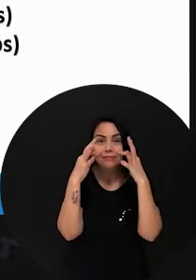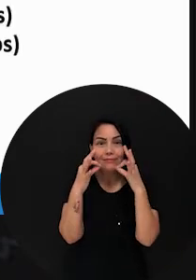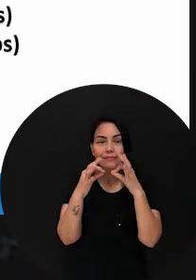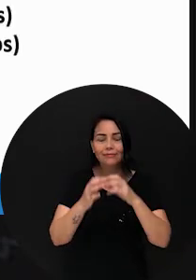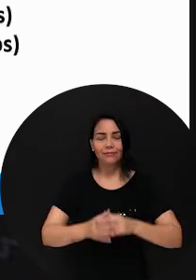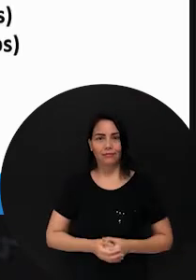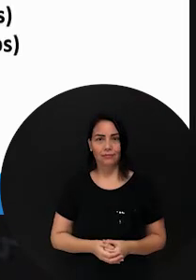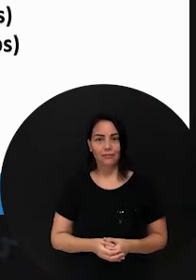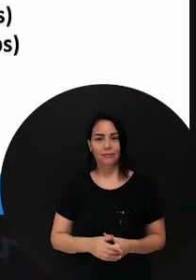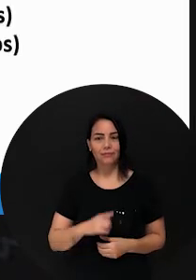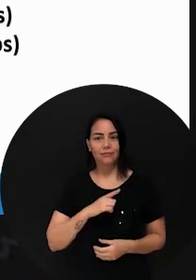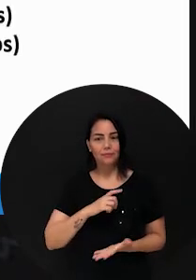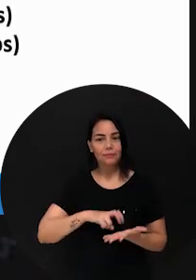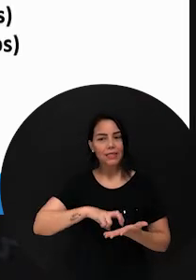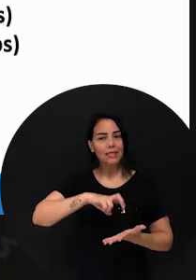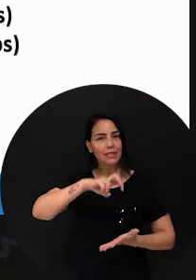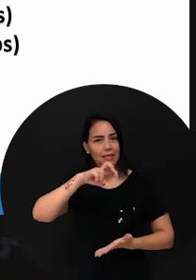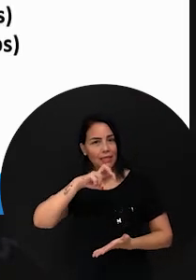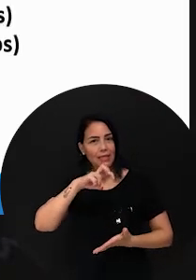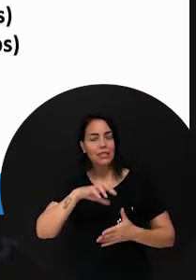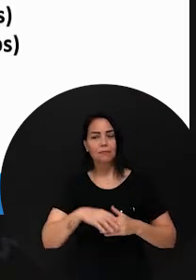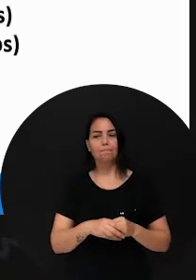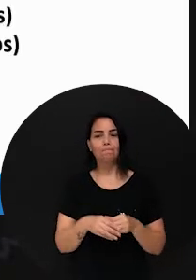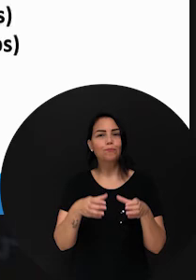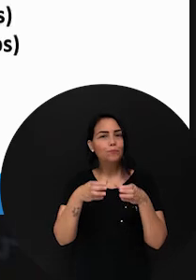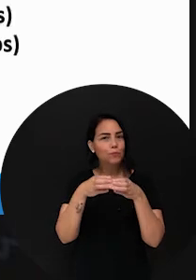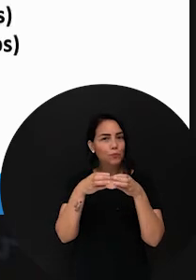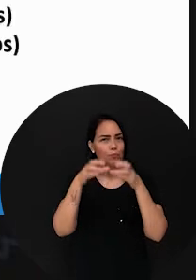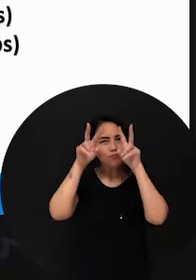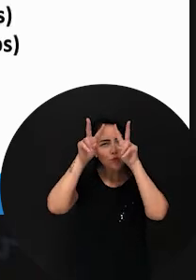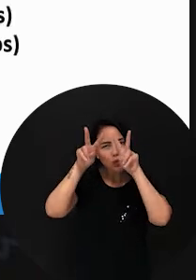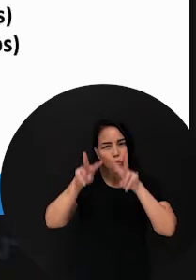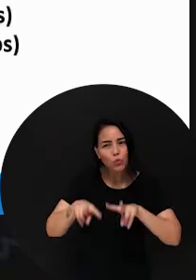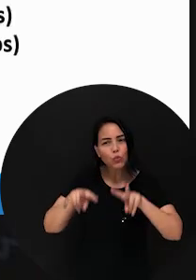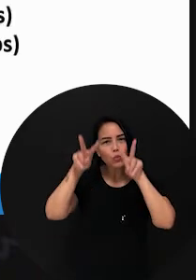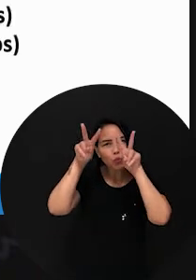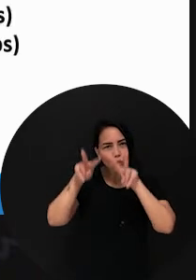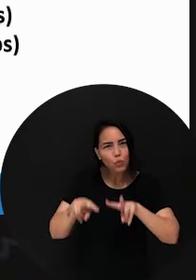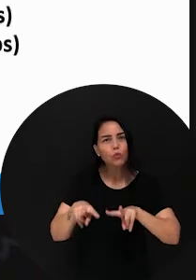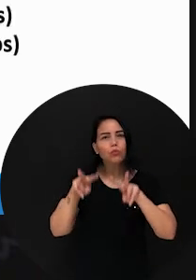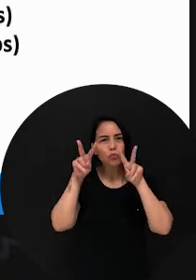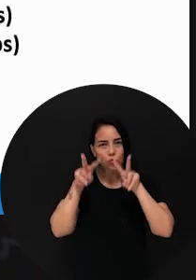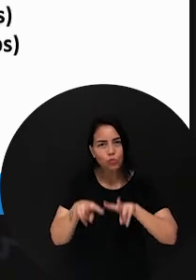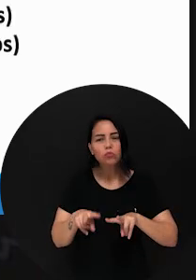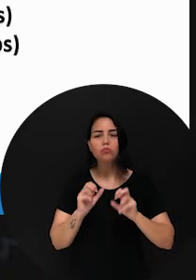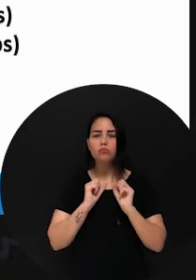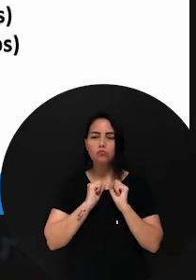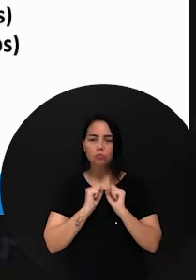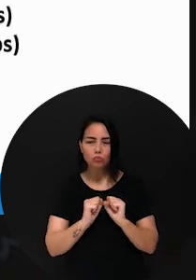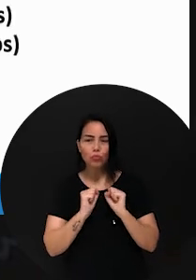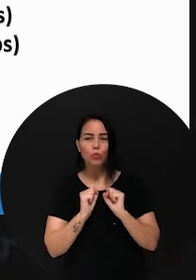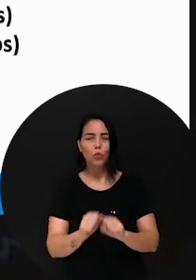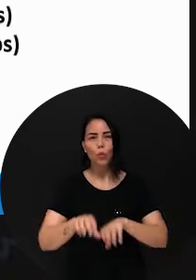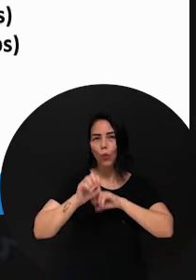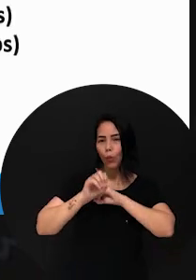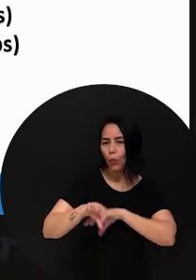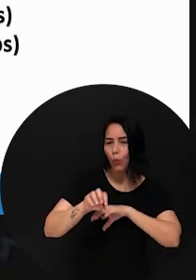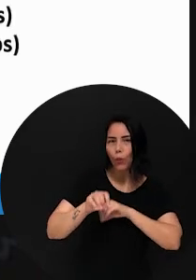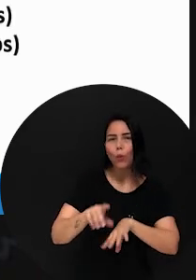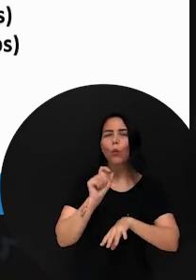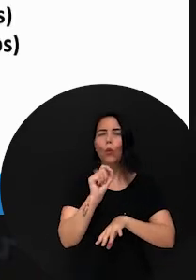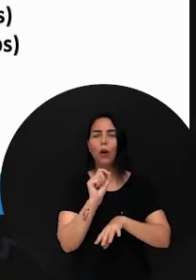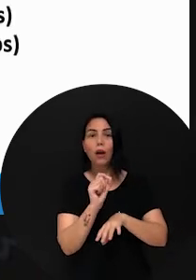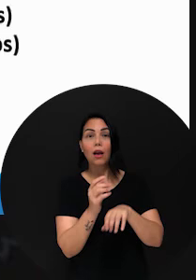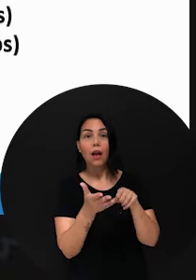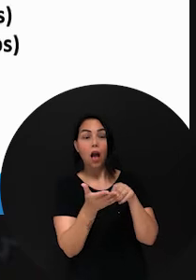grupos no período da manhã e grupos no período da tarde, né? Então, temos educação nível 1 na